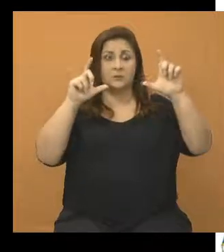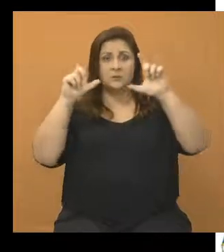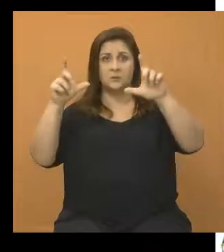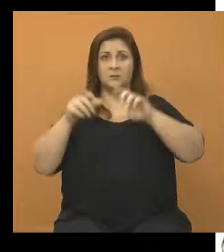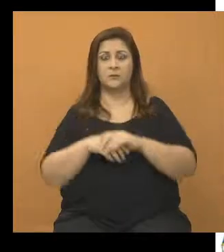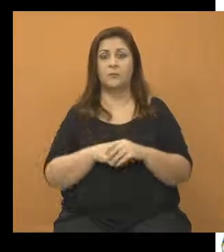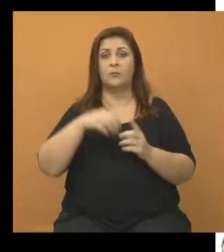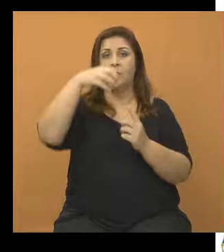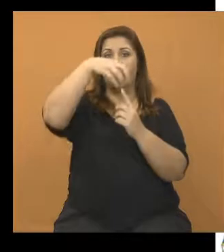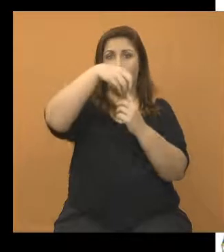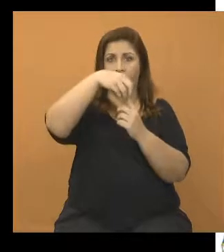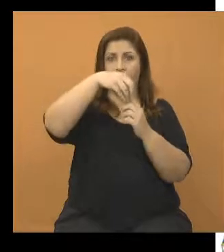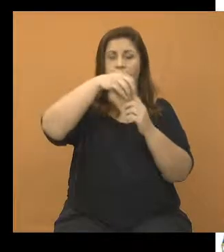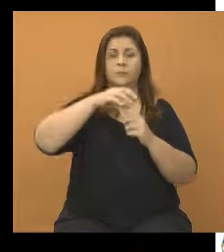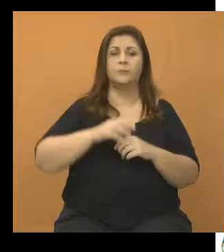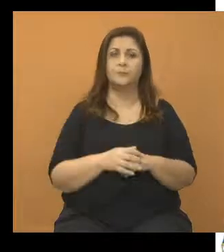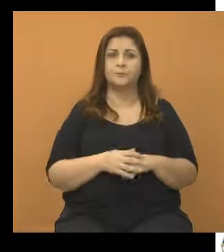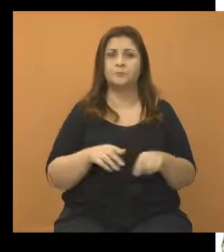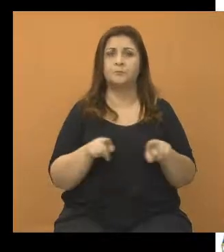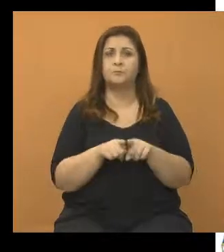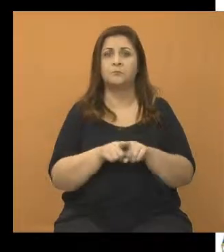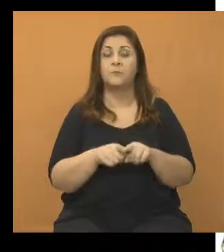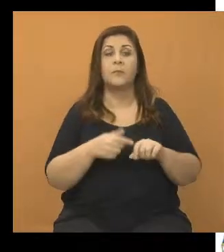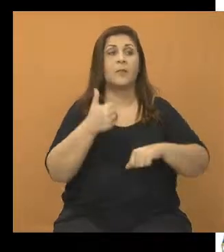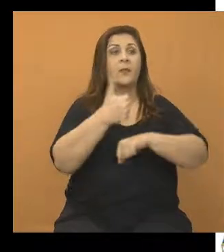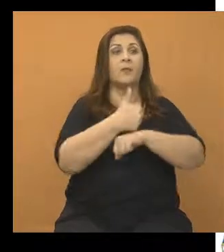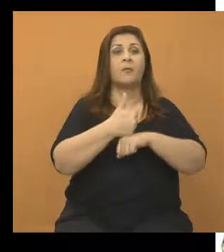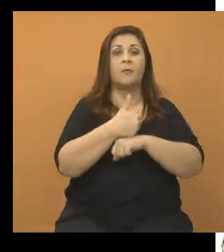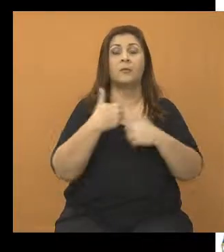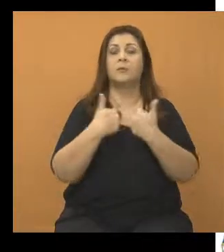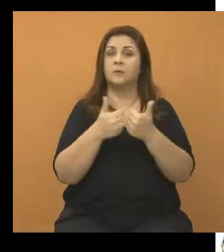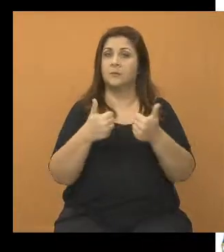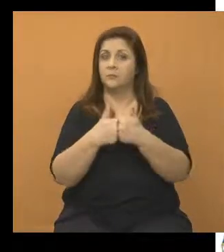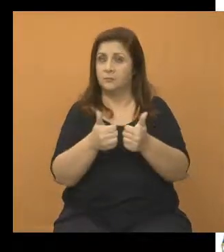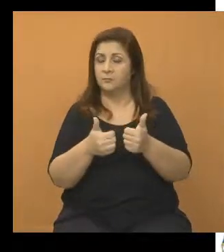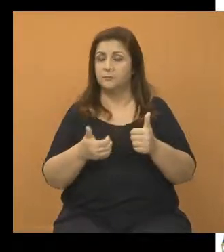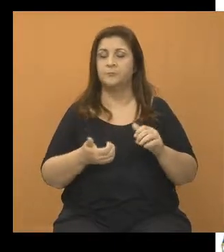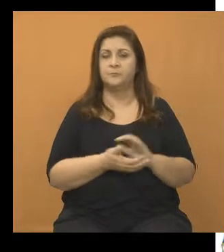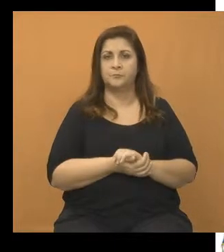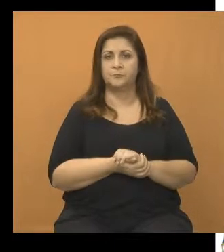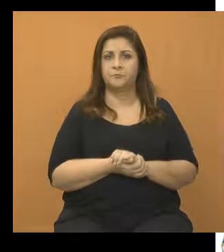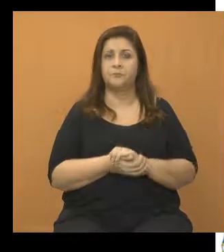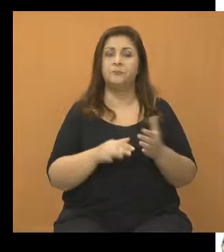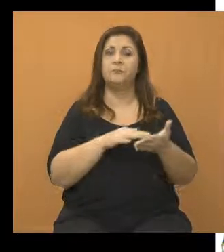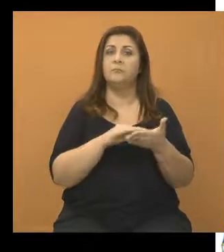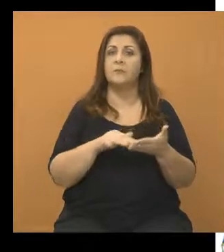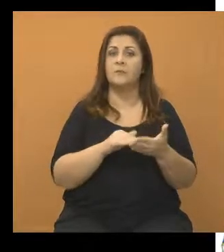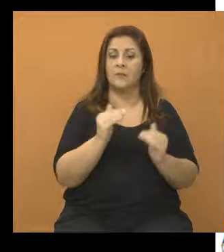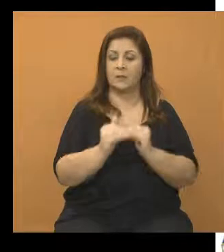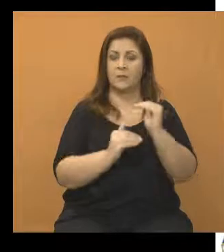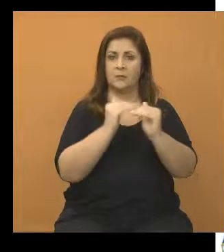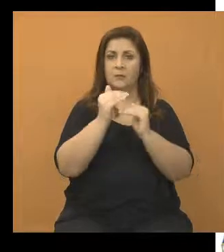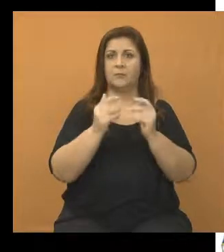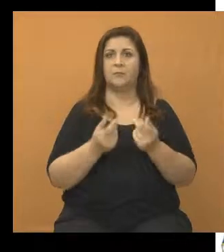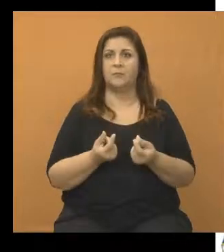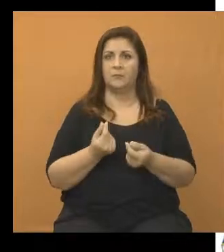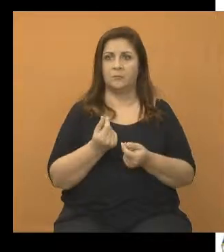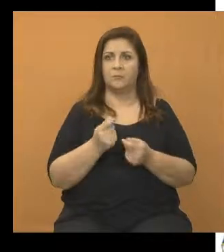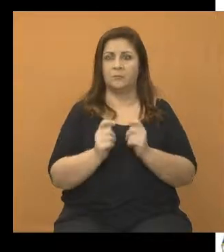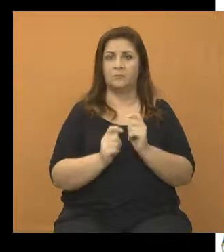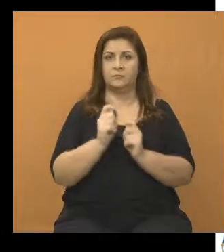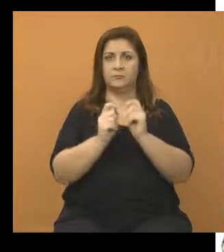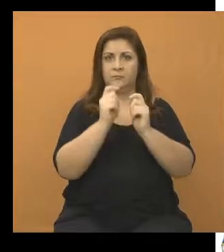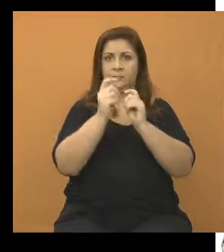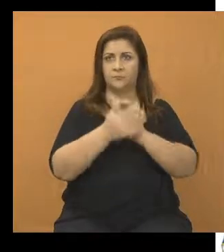de ônibus, sistema de controle de qualidade de transporte coletivo, Secretaria de Desenvolvimento Econômico.